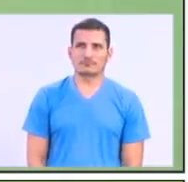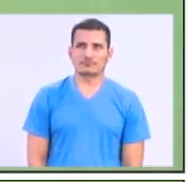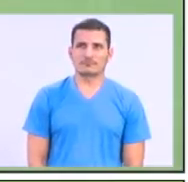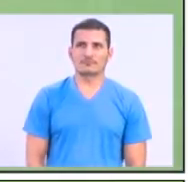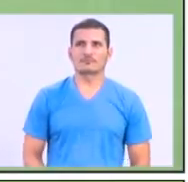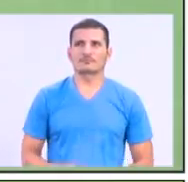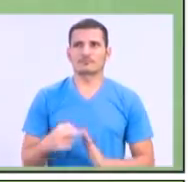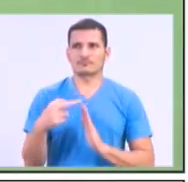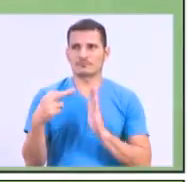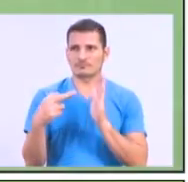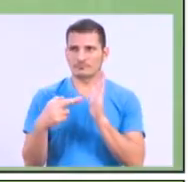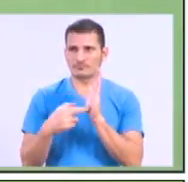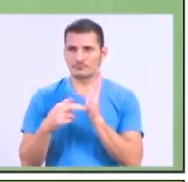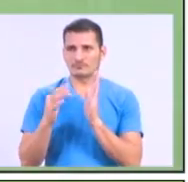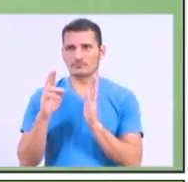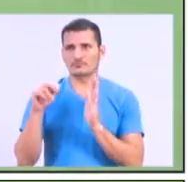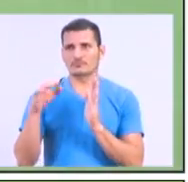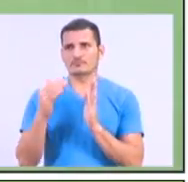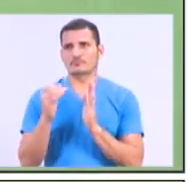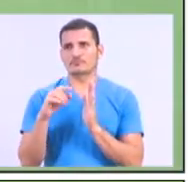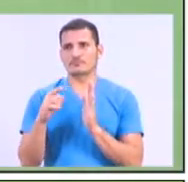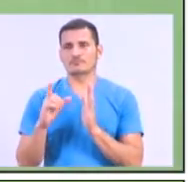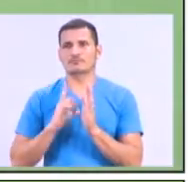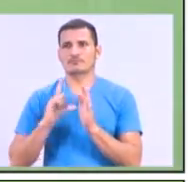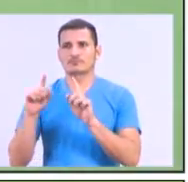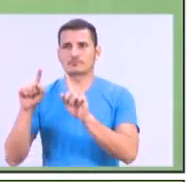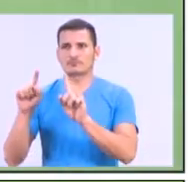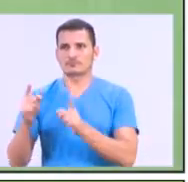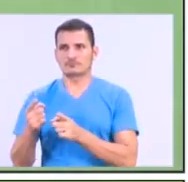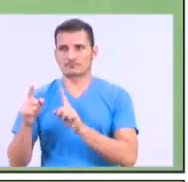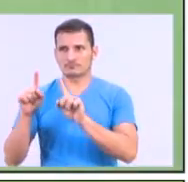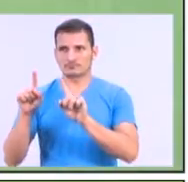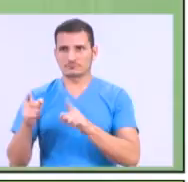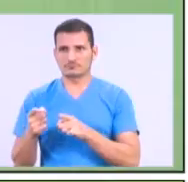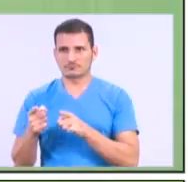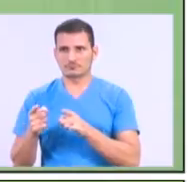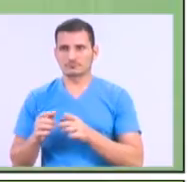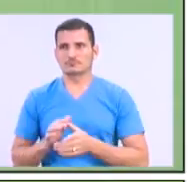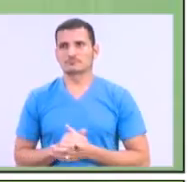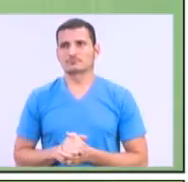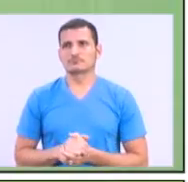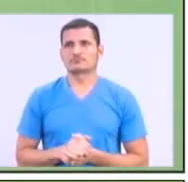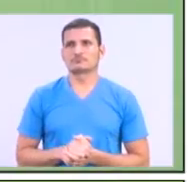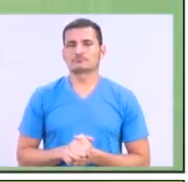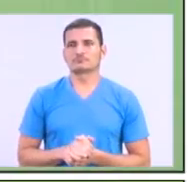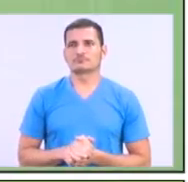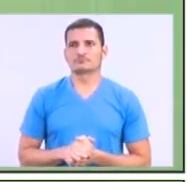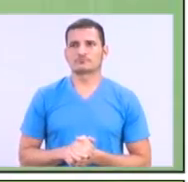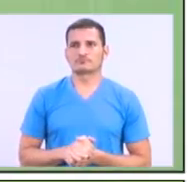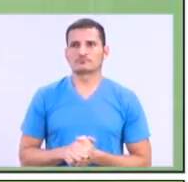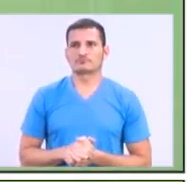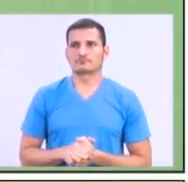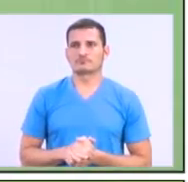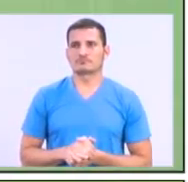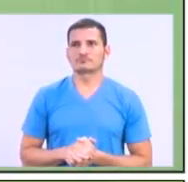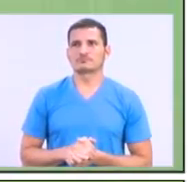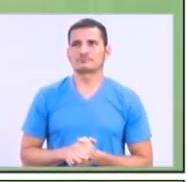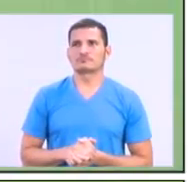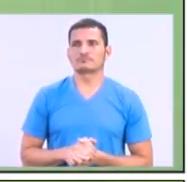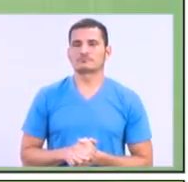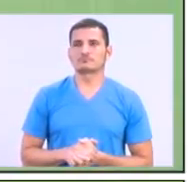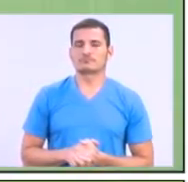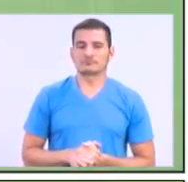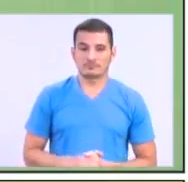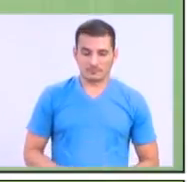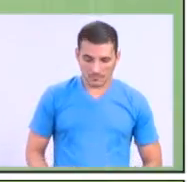ó, das funções. Nós temos abertura e fechamento de parênteses. Caso necessário, né, fazemos